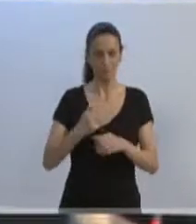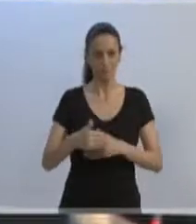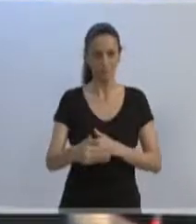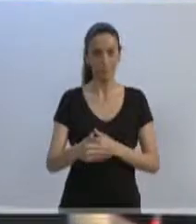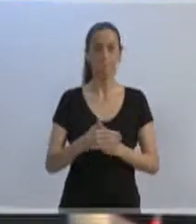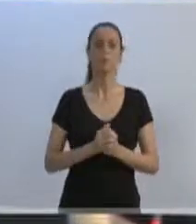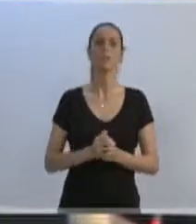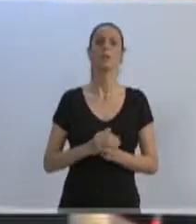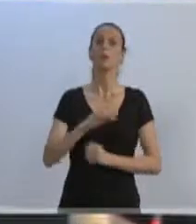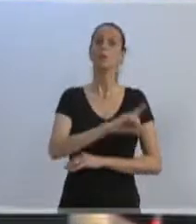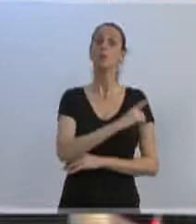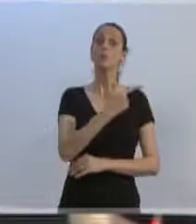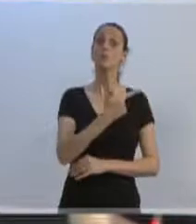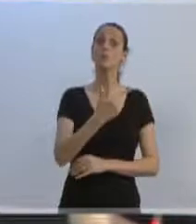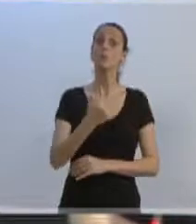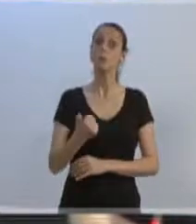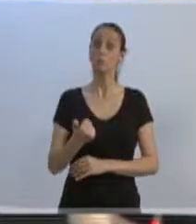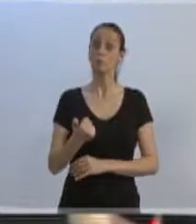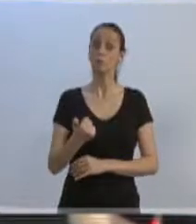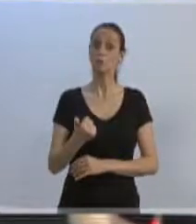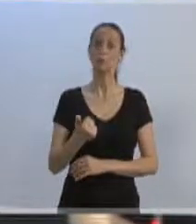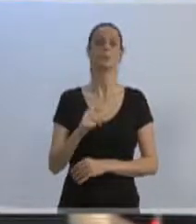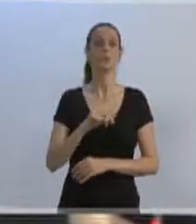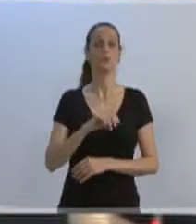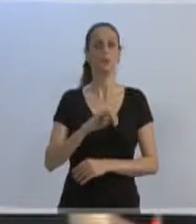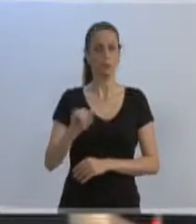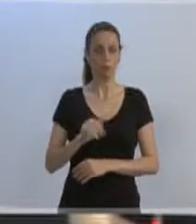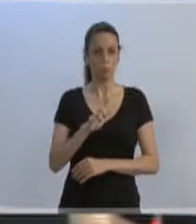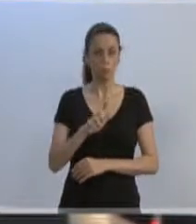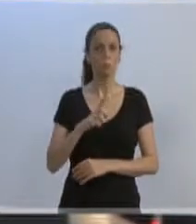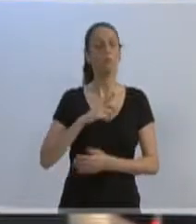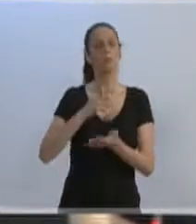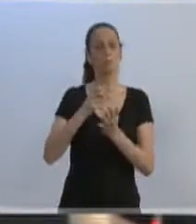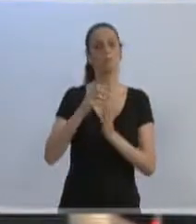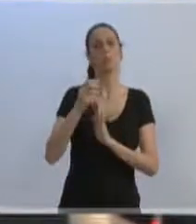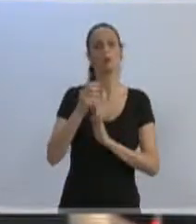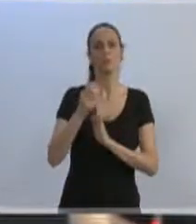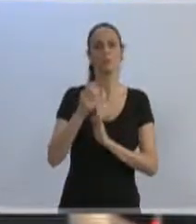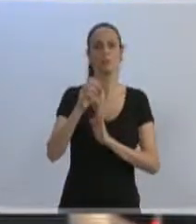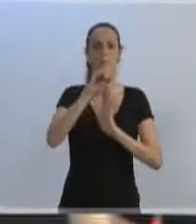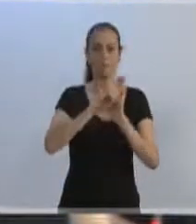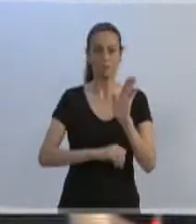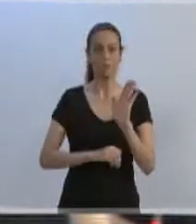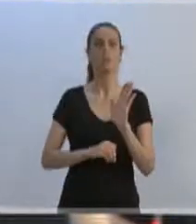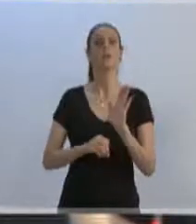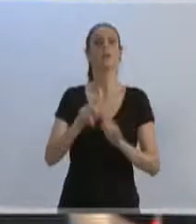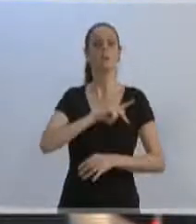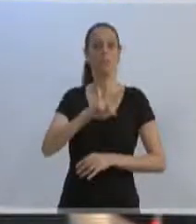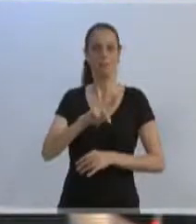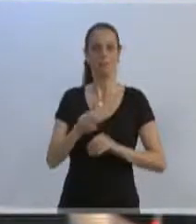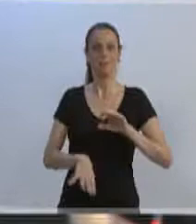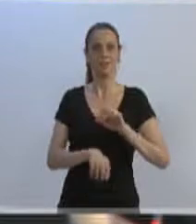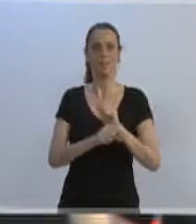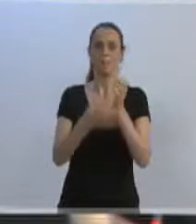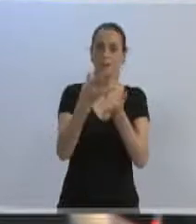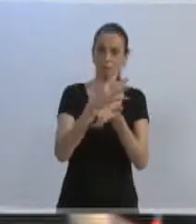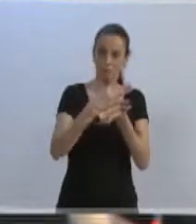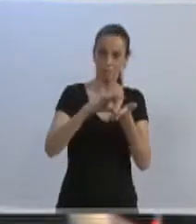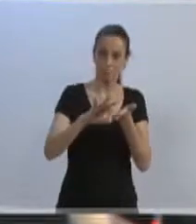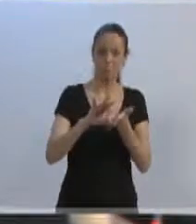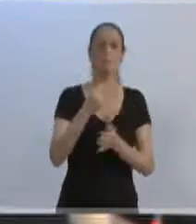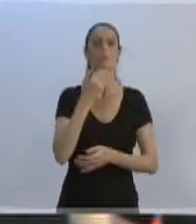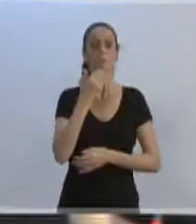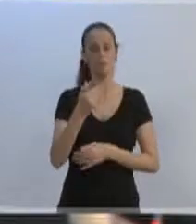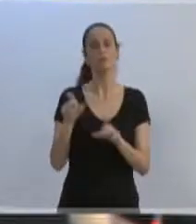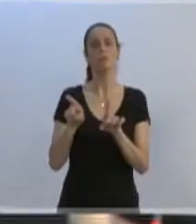logo no dia 21 de 71 ofício assinado pela presidência do seterb solicitando entre outras